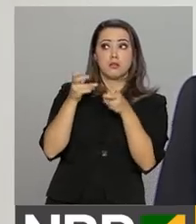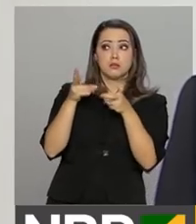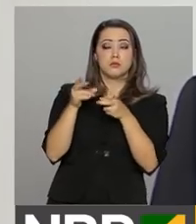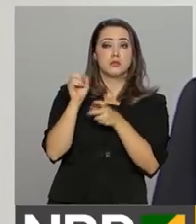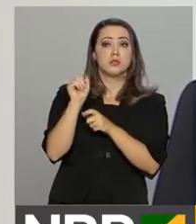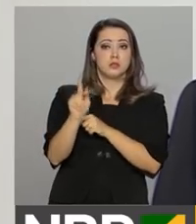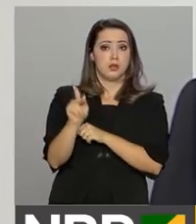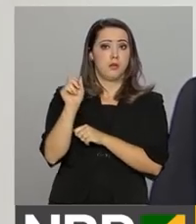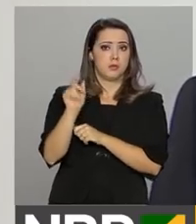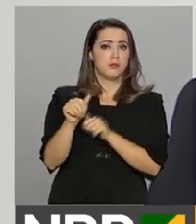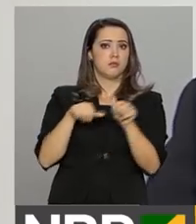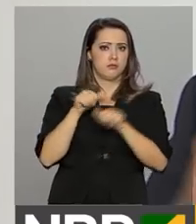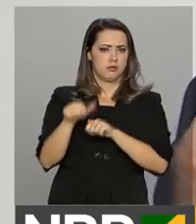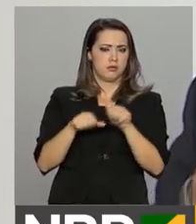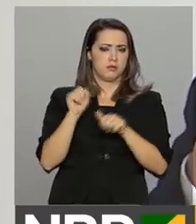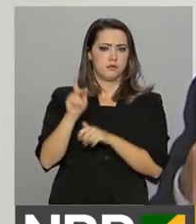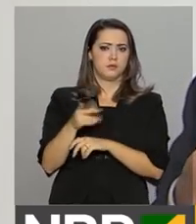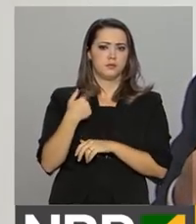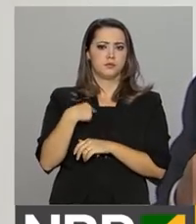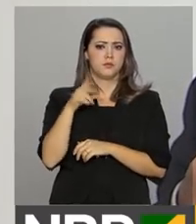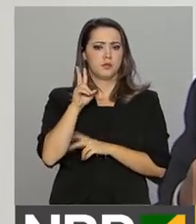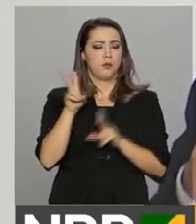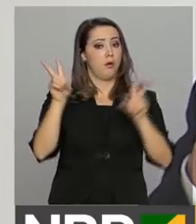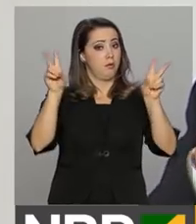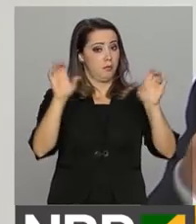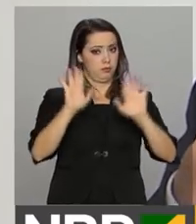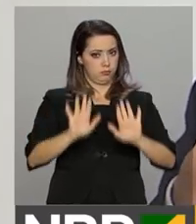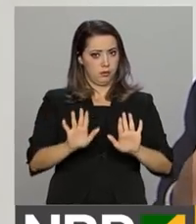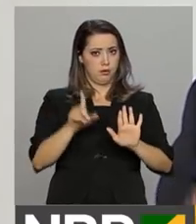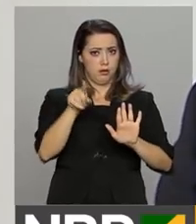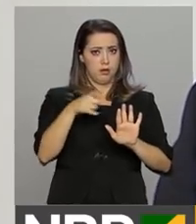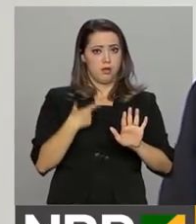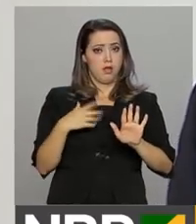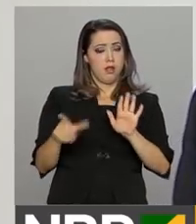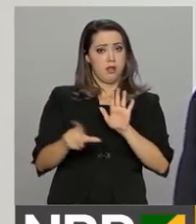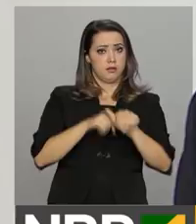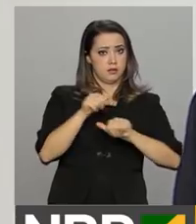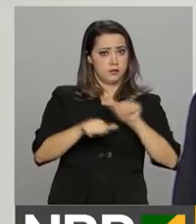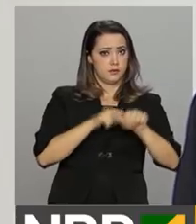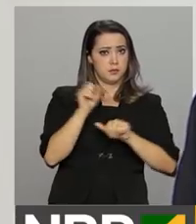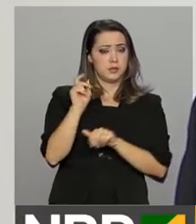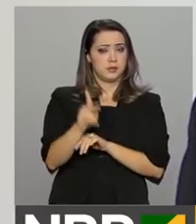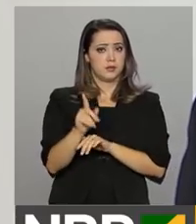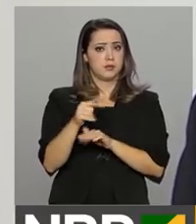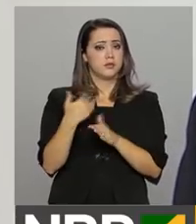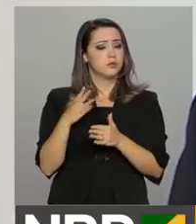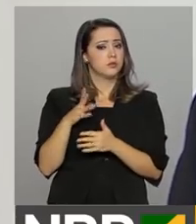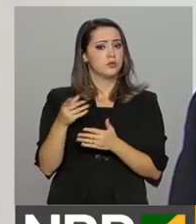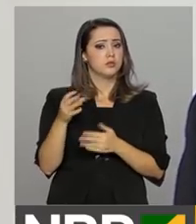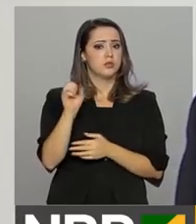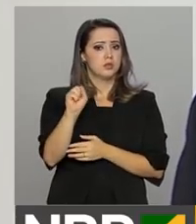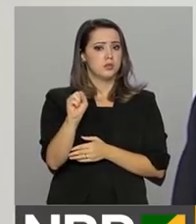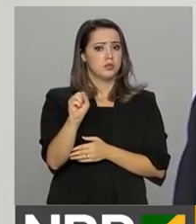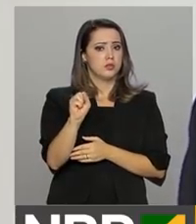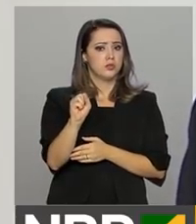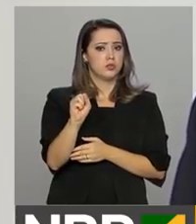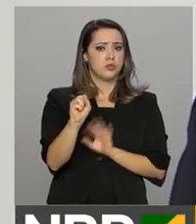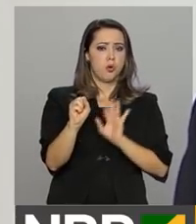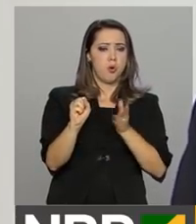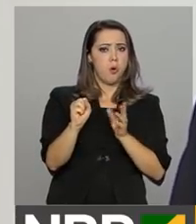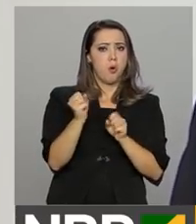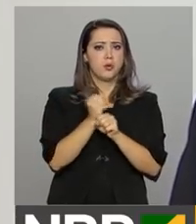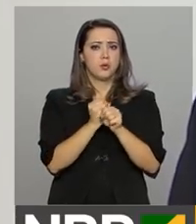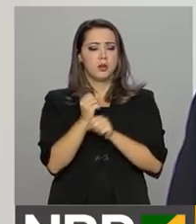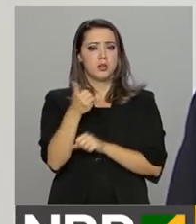reforma da previdência que também faço aqui um parênteses a revisão previdenciária ela há de ser feita praticamente oito a dez anos cada oito a dez anos